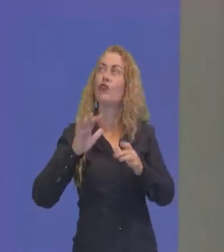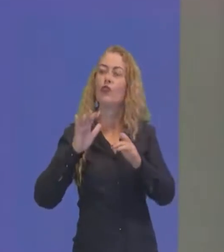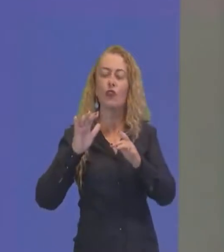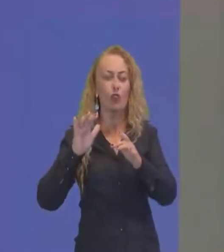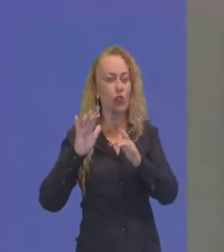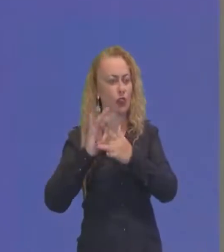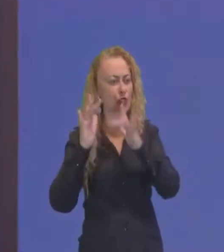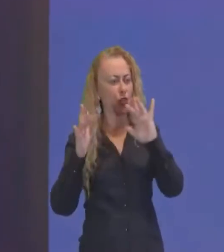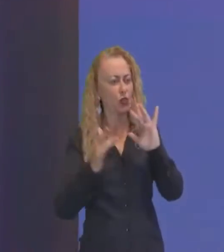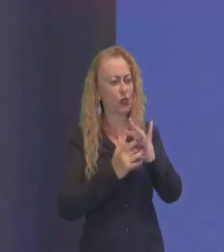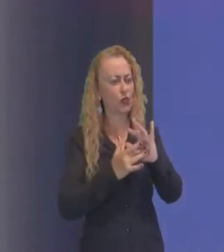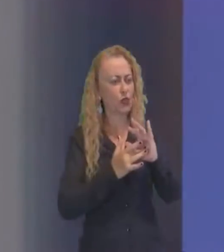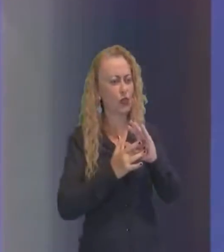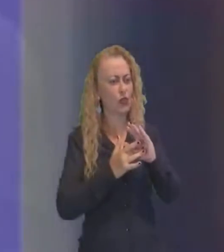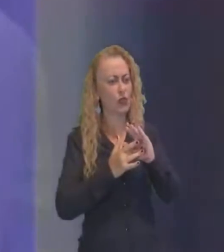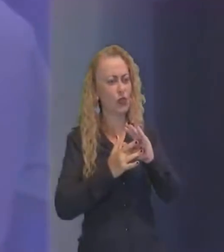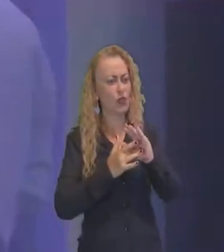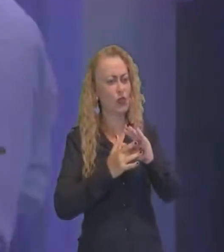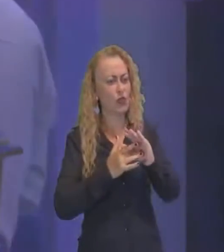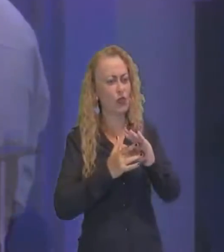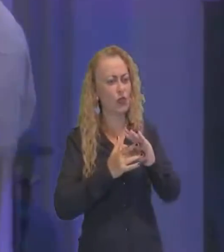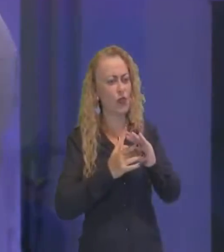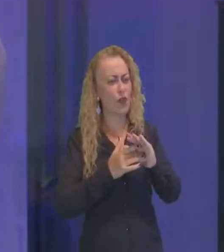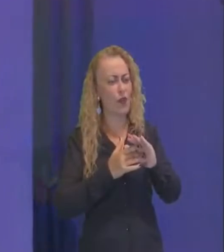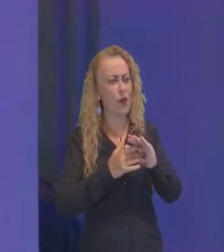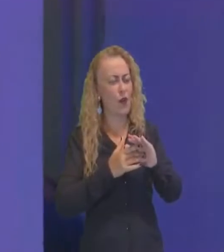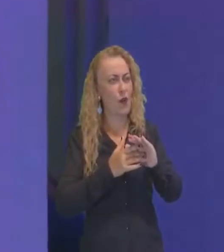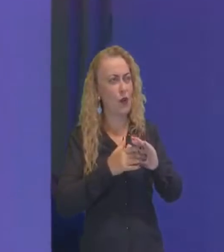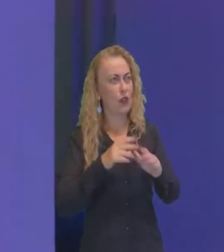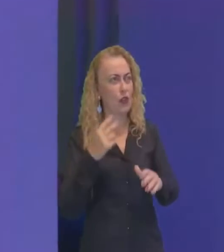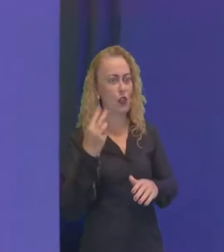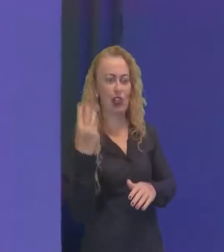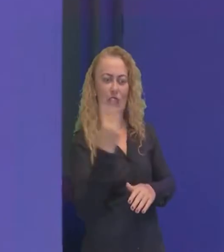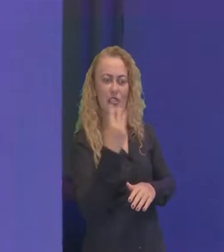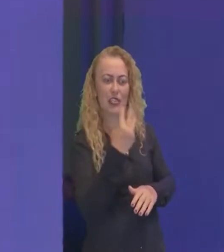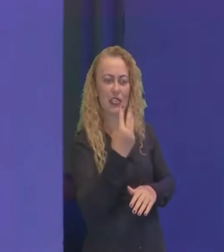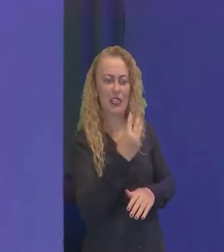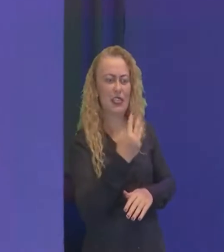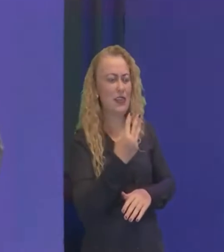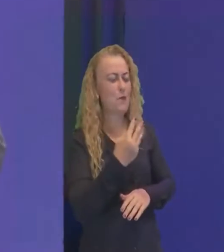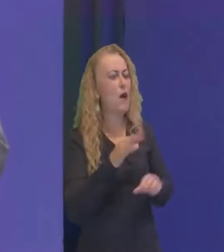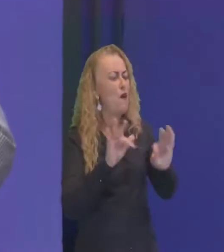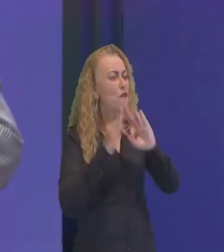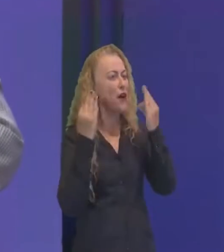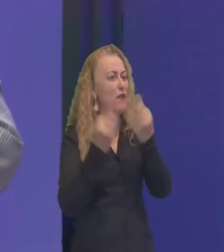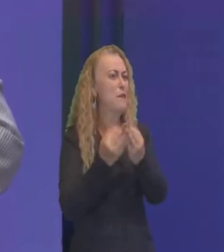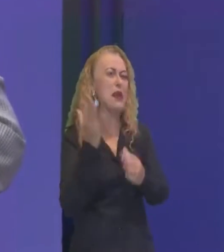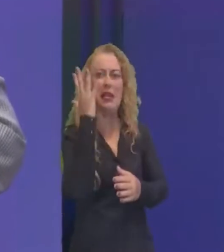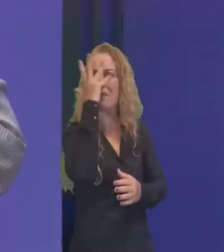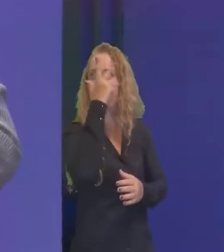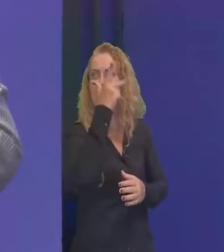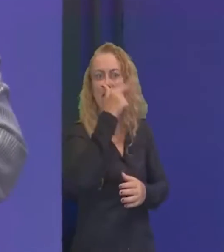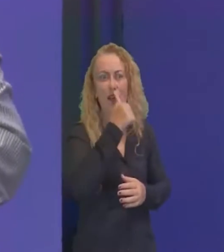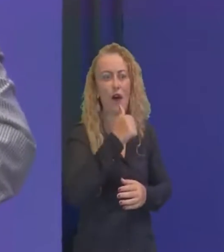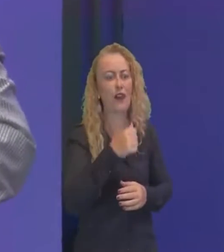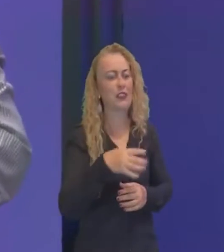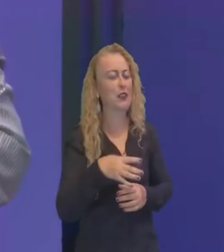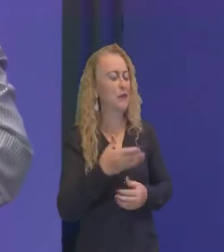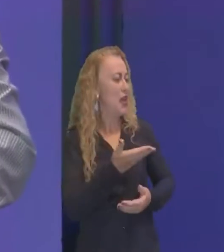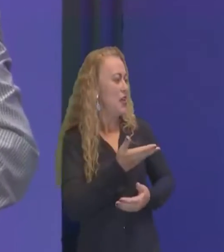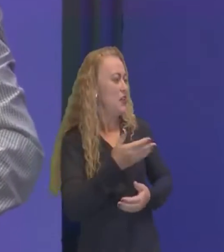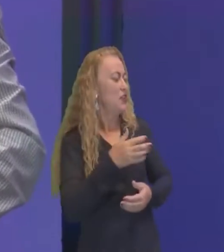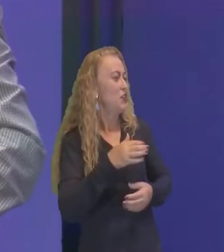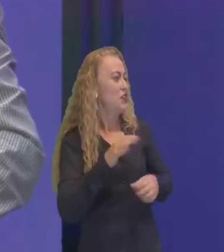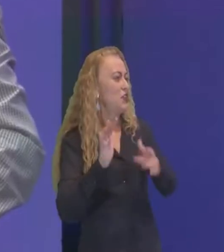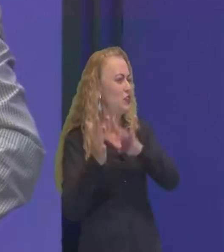ele veio, quando Maria e Marta, e é tão interessante o texto, porque elas falam, aquele que o Senhor ama